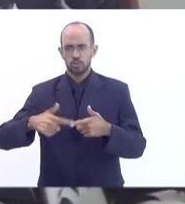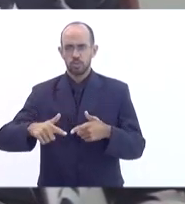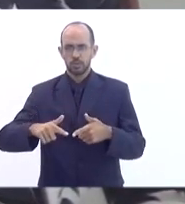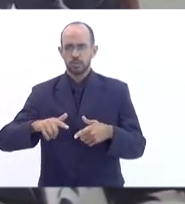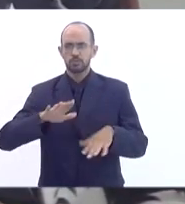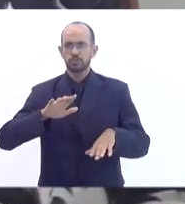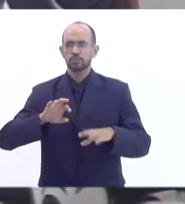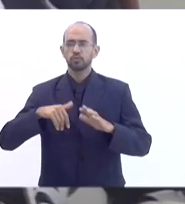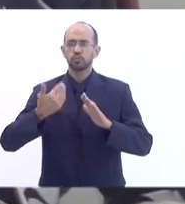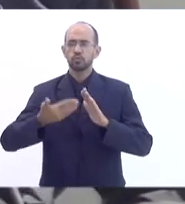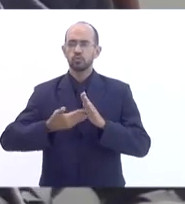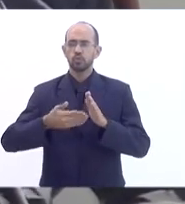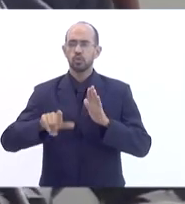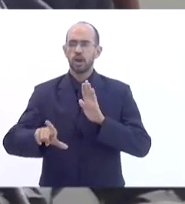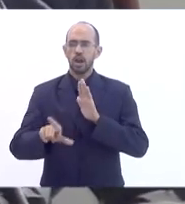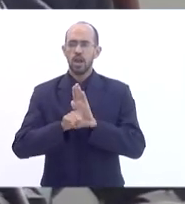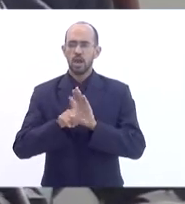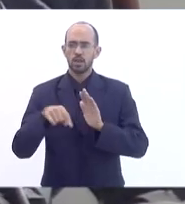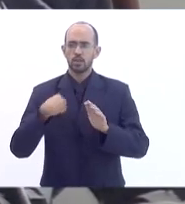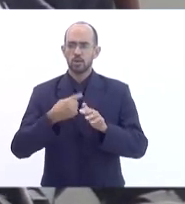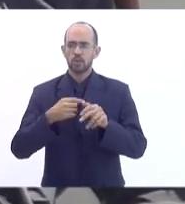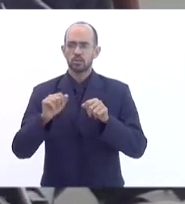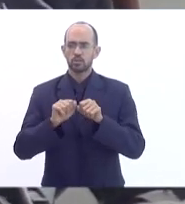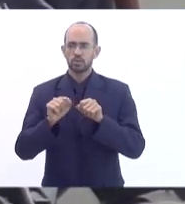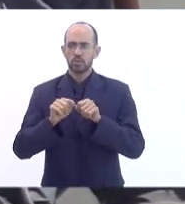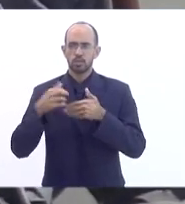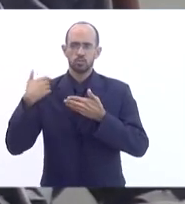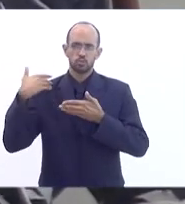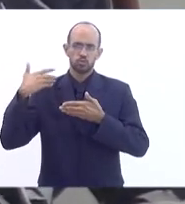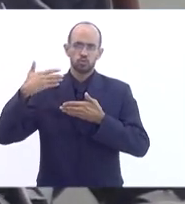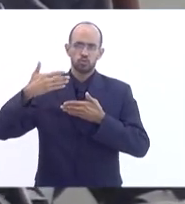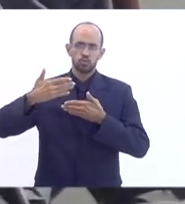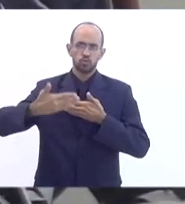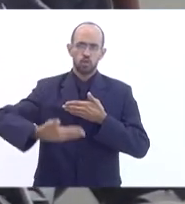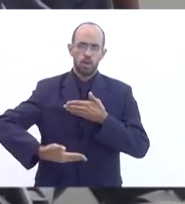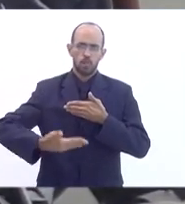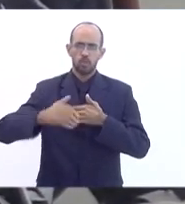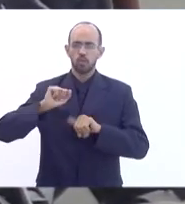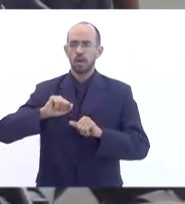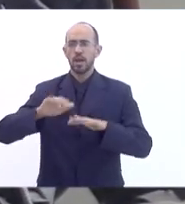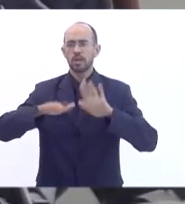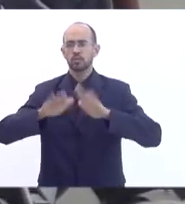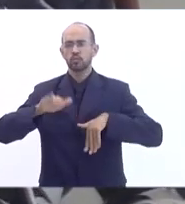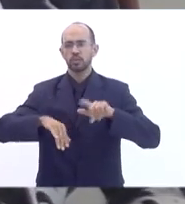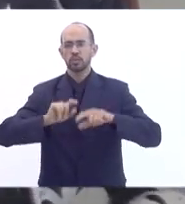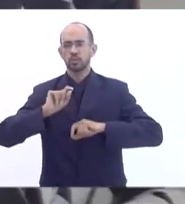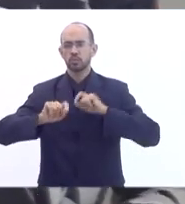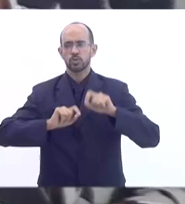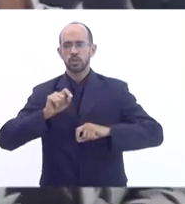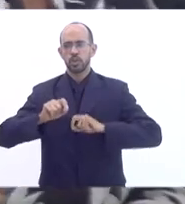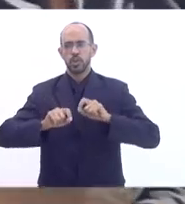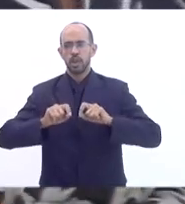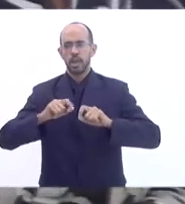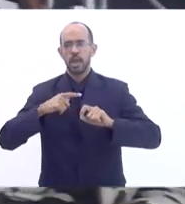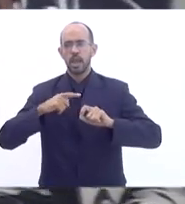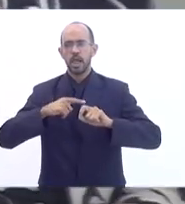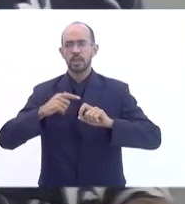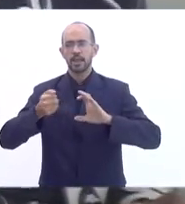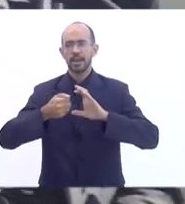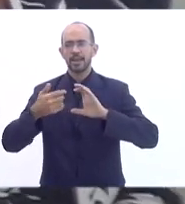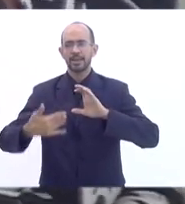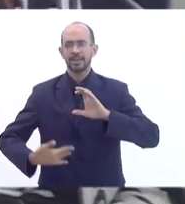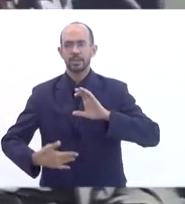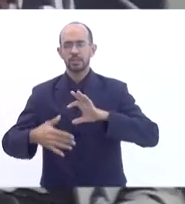toda a lei que nós fizemos aqui ao longo desse tempo ela muitas vezes é de caráter autorizativo